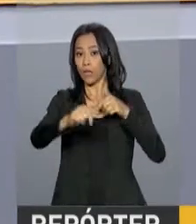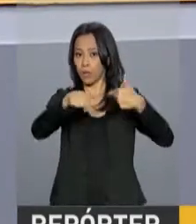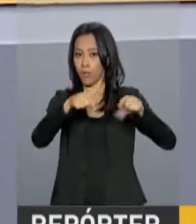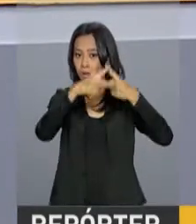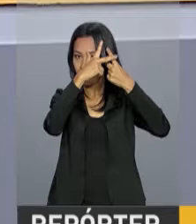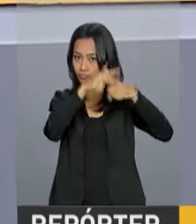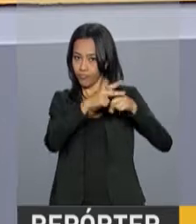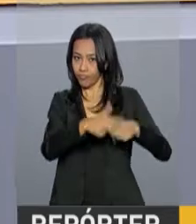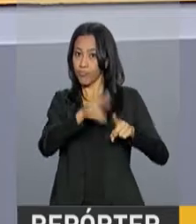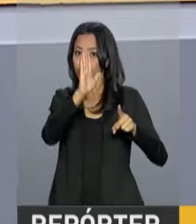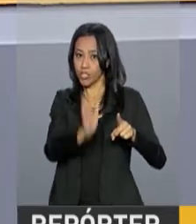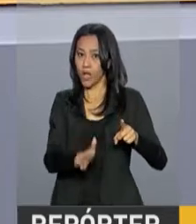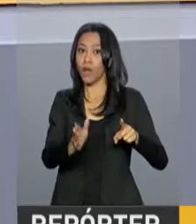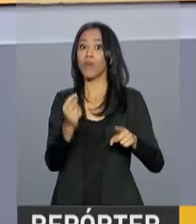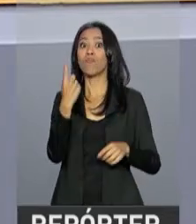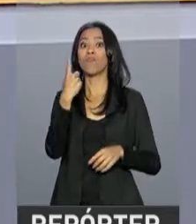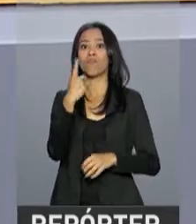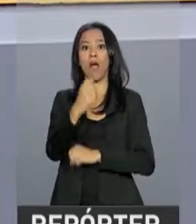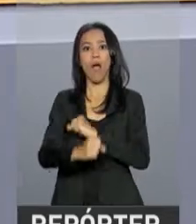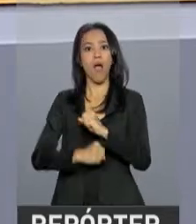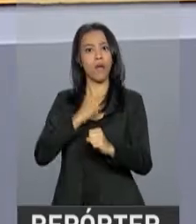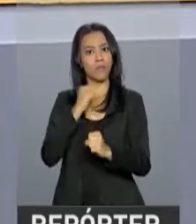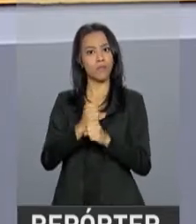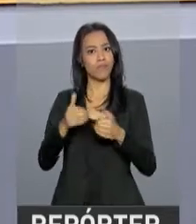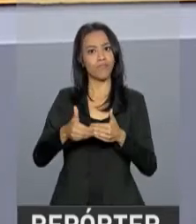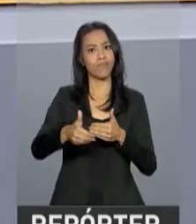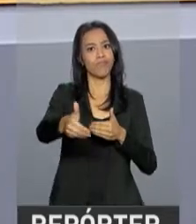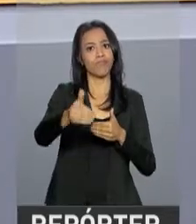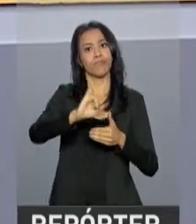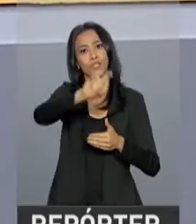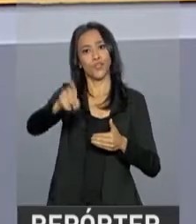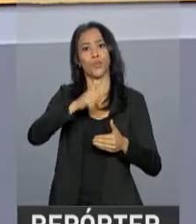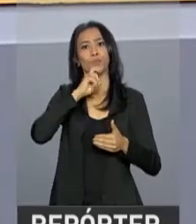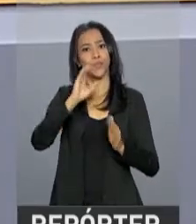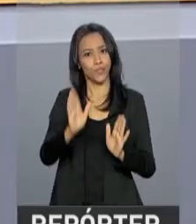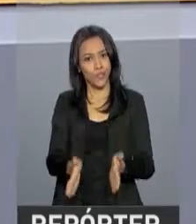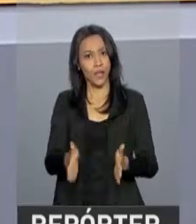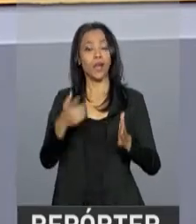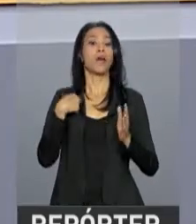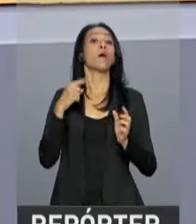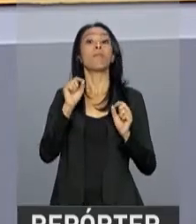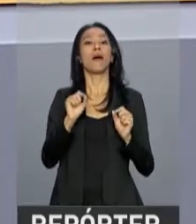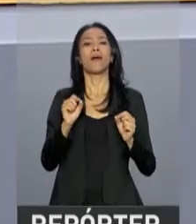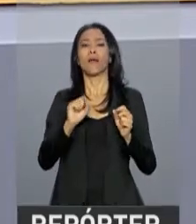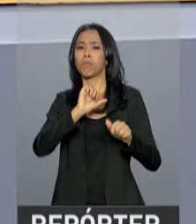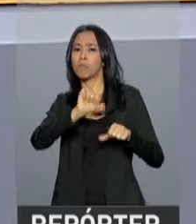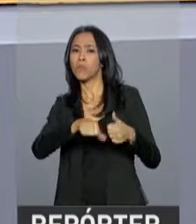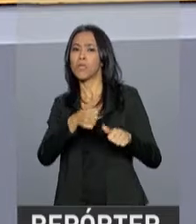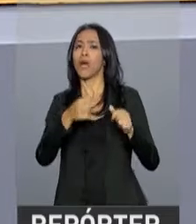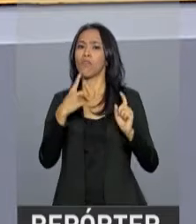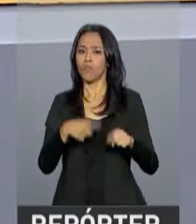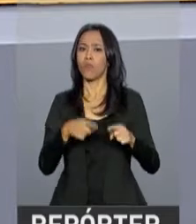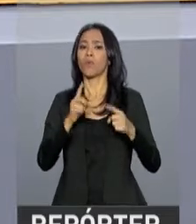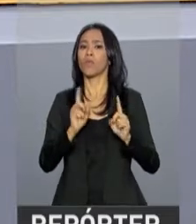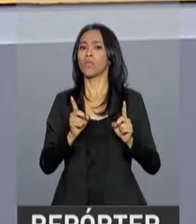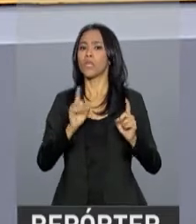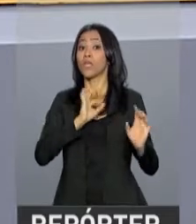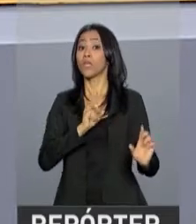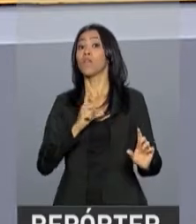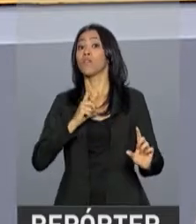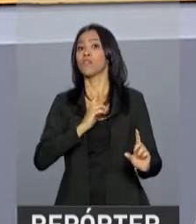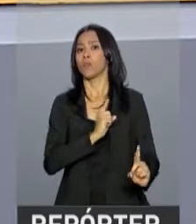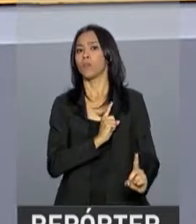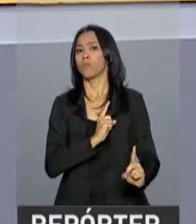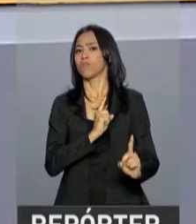completa um ano em julho para esclarecer e divulgar as mudanças na legislação foram lançadas as jornadas brasileiras